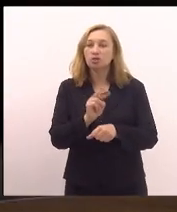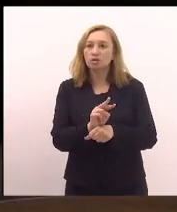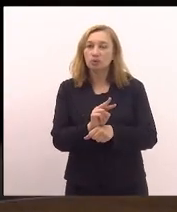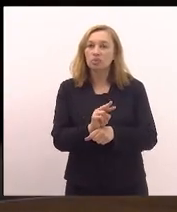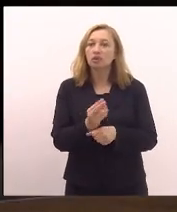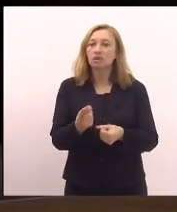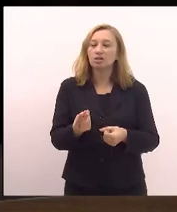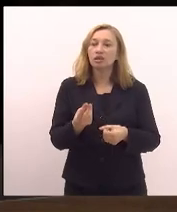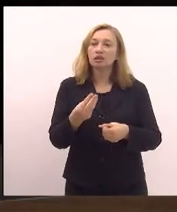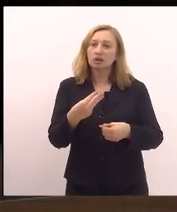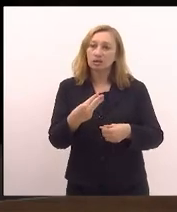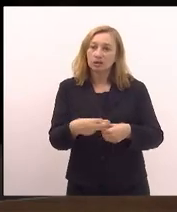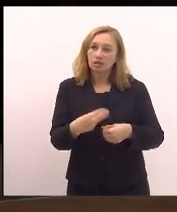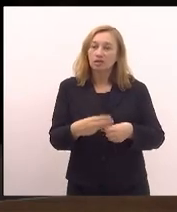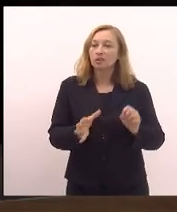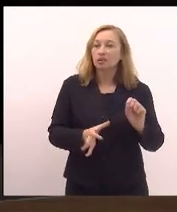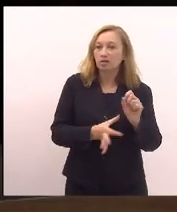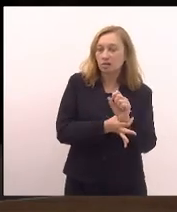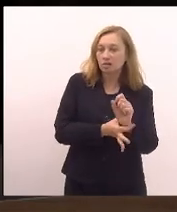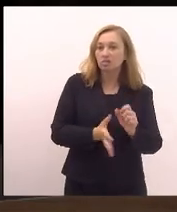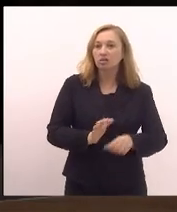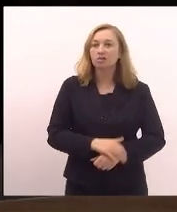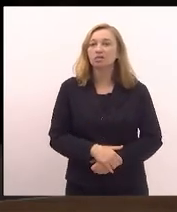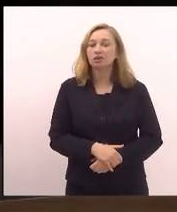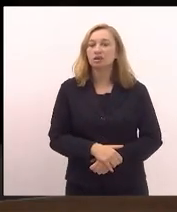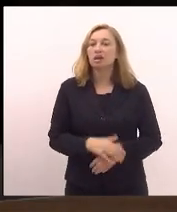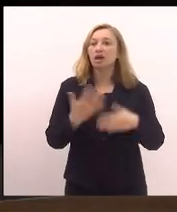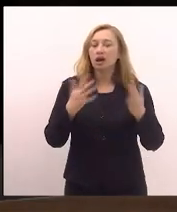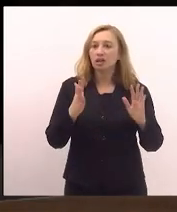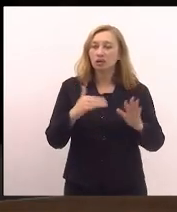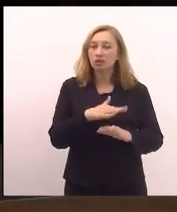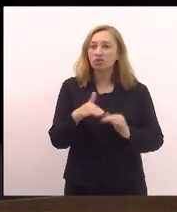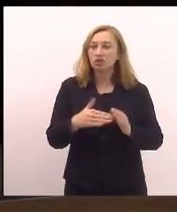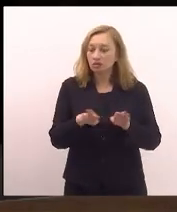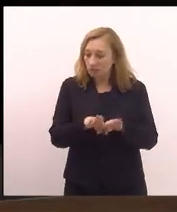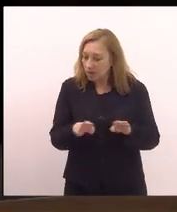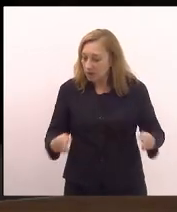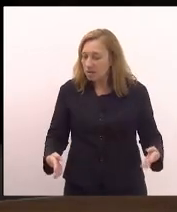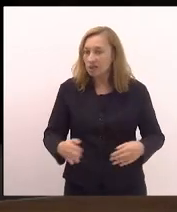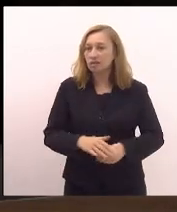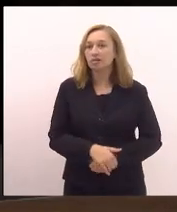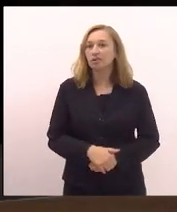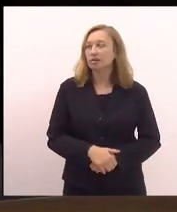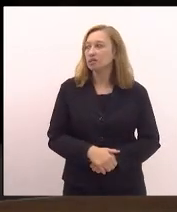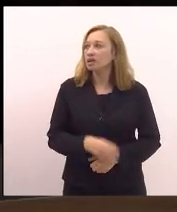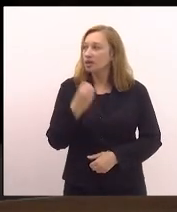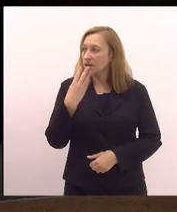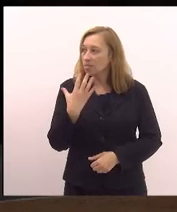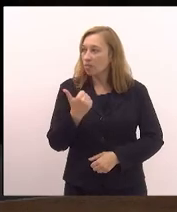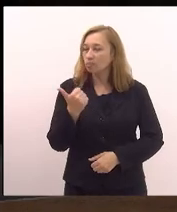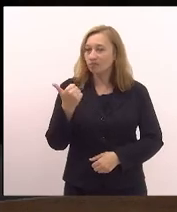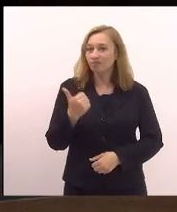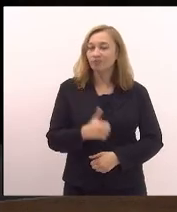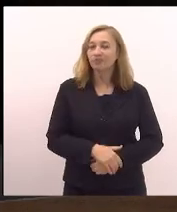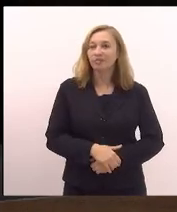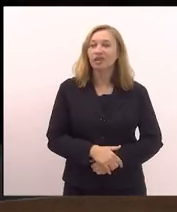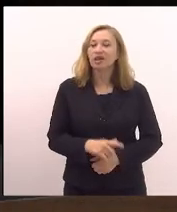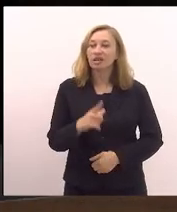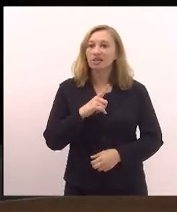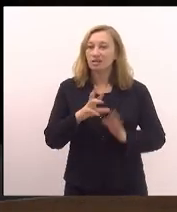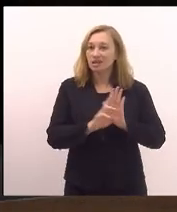Municipal, cumprimentando a mesa, todas as autoridades presentes. Que bom, né? Que bom que a gente tem